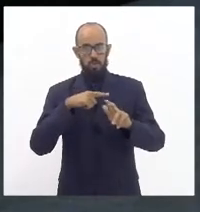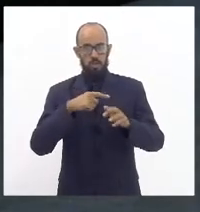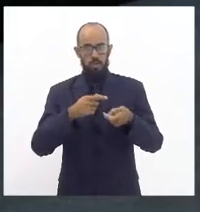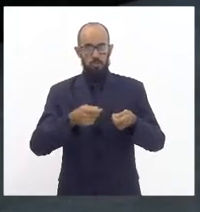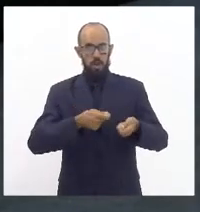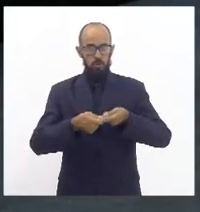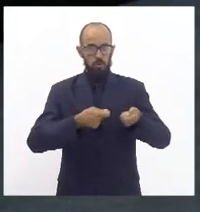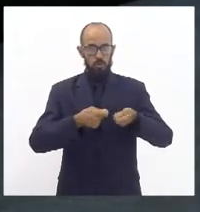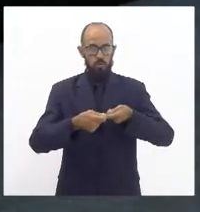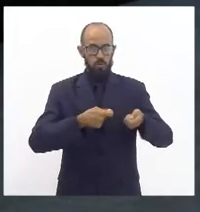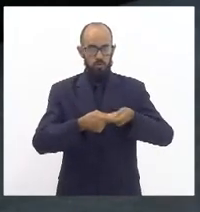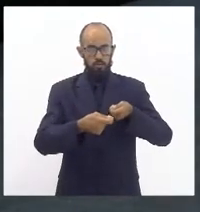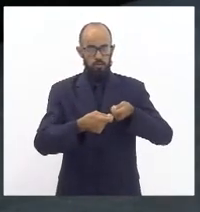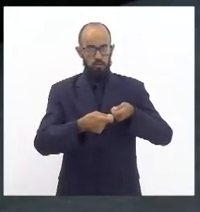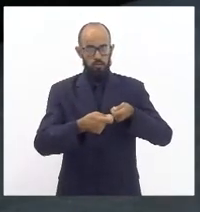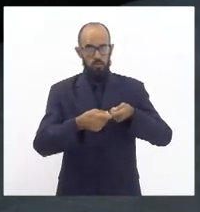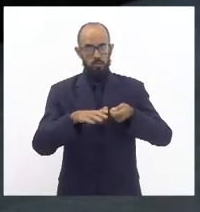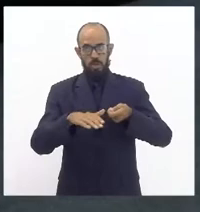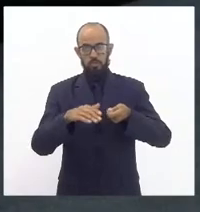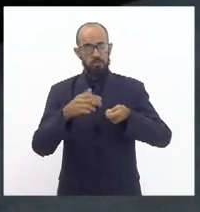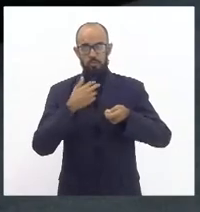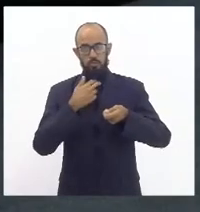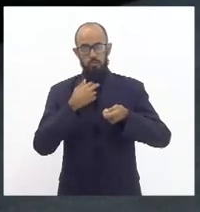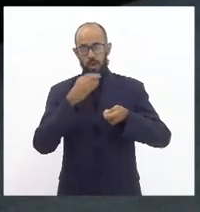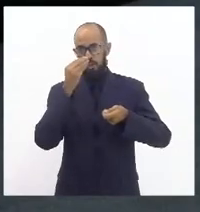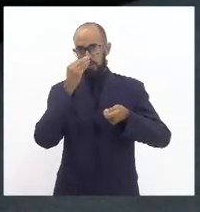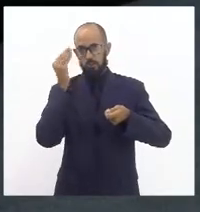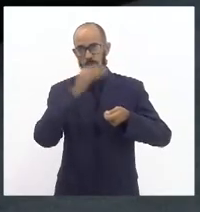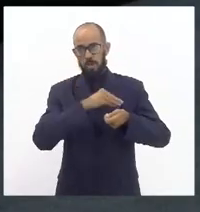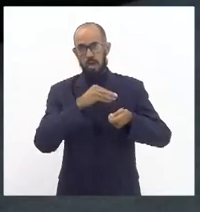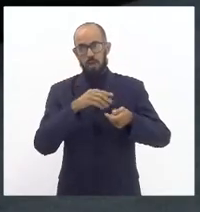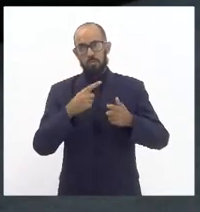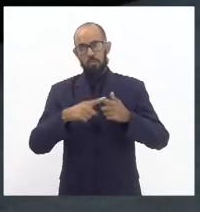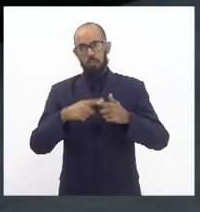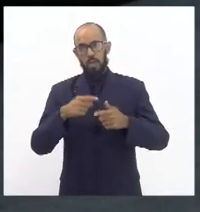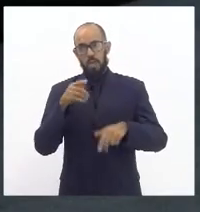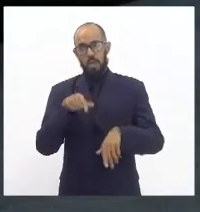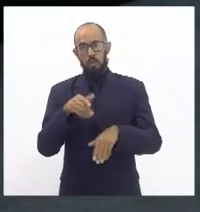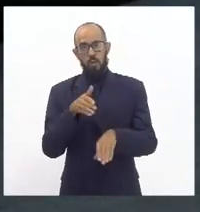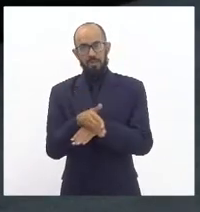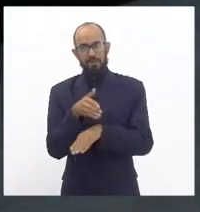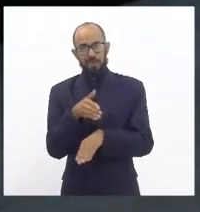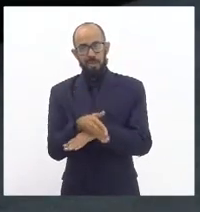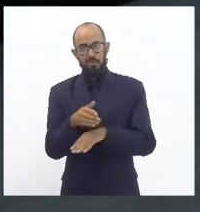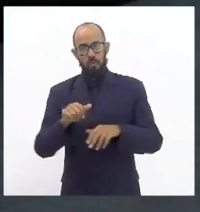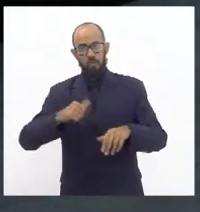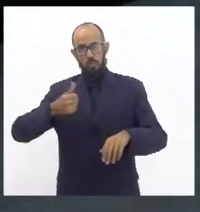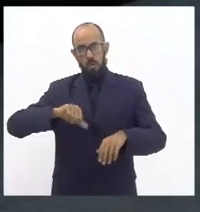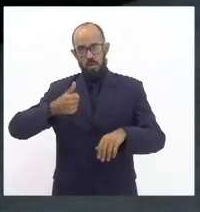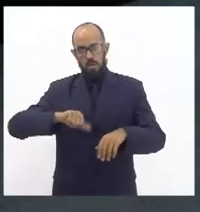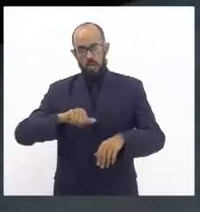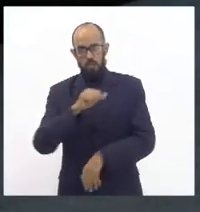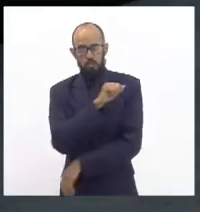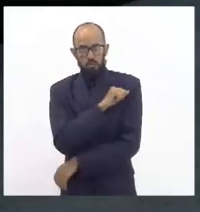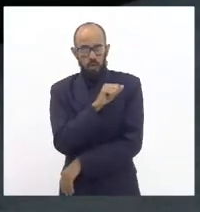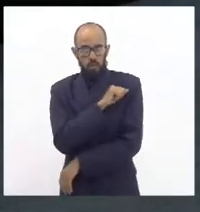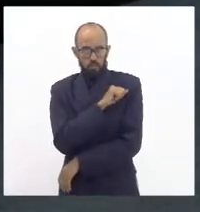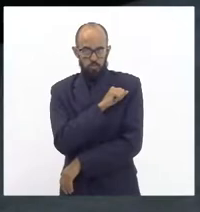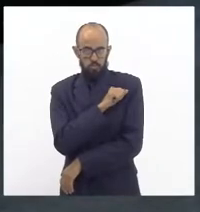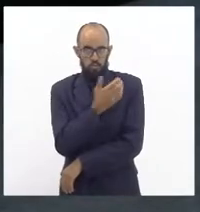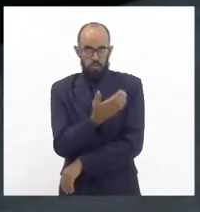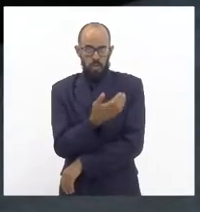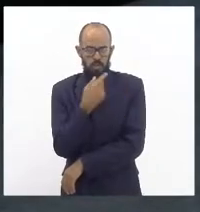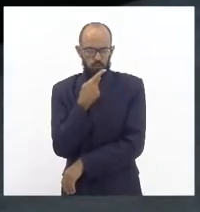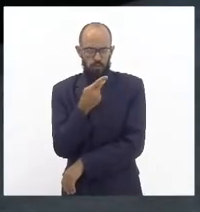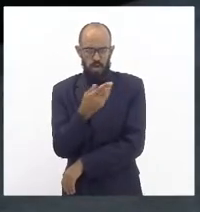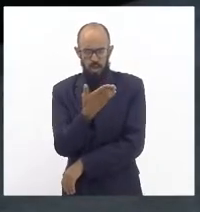negociação não pode ser atropelada Ainda mais quando o que está em jogo é o acesso à educação de qualidade de todos os nossos alunos estão Quero